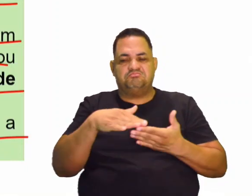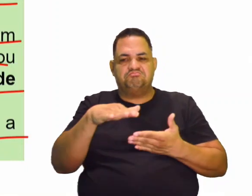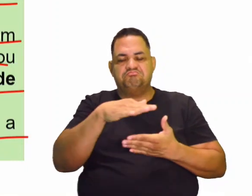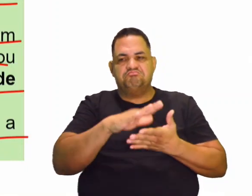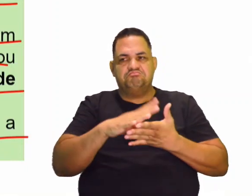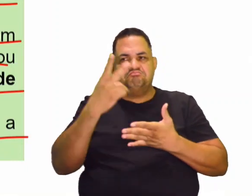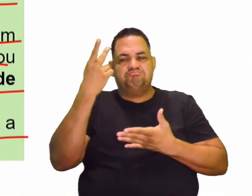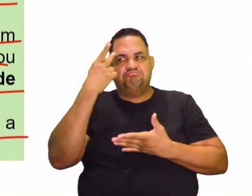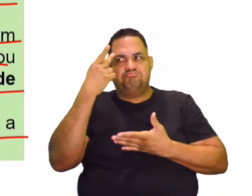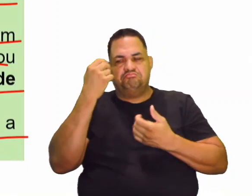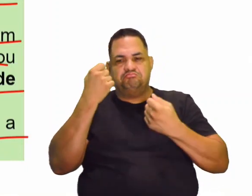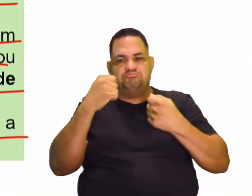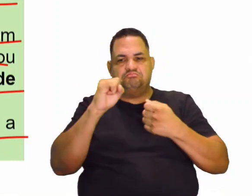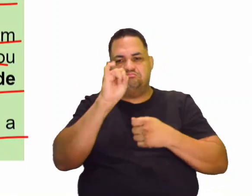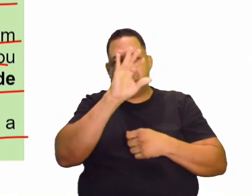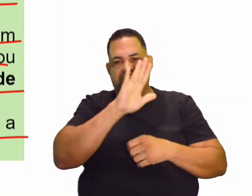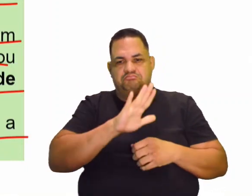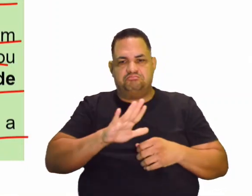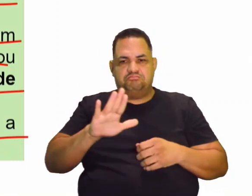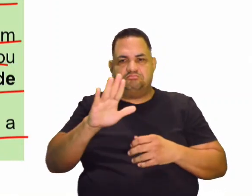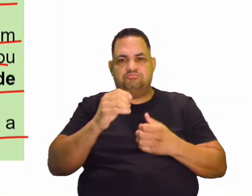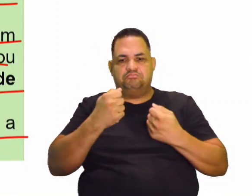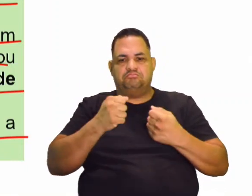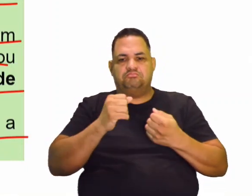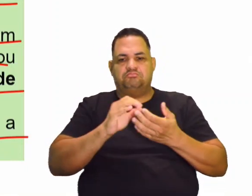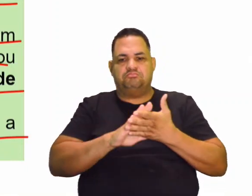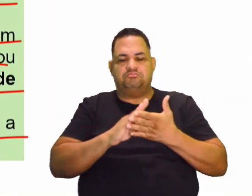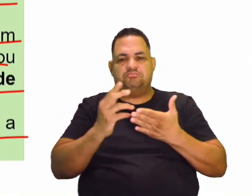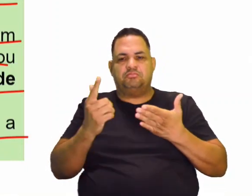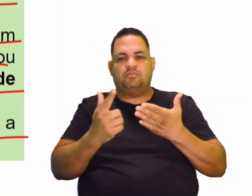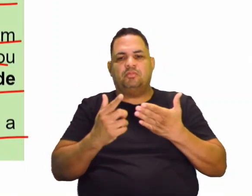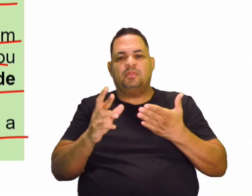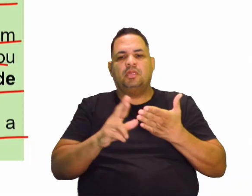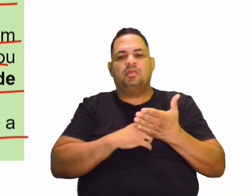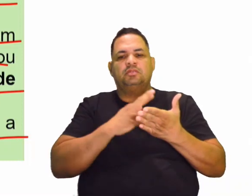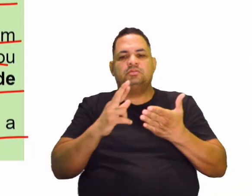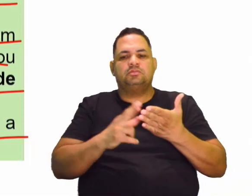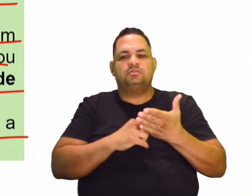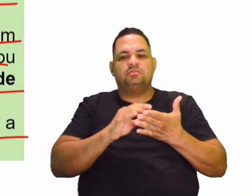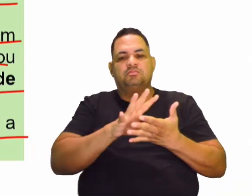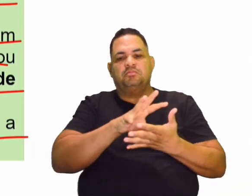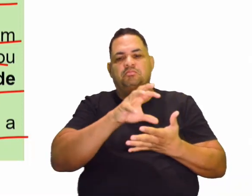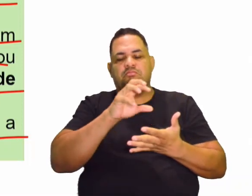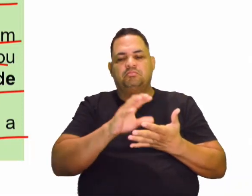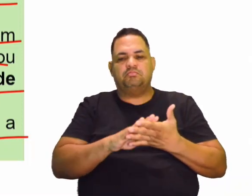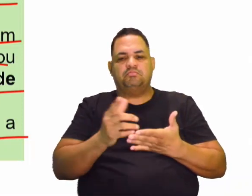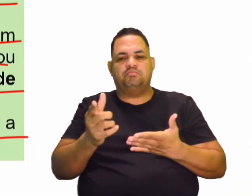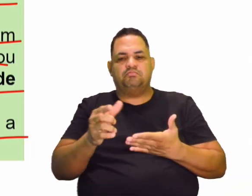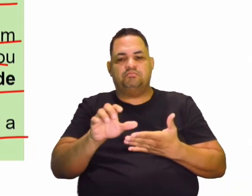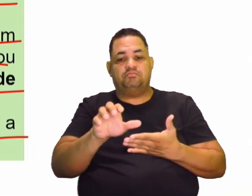uma imagem, pode ser com revista, você pode já pegar uma imagem,